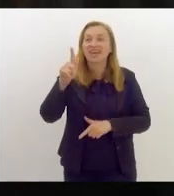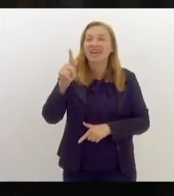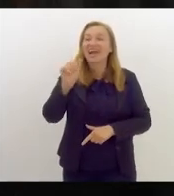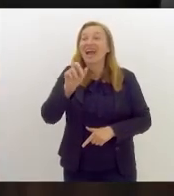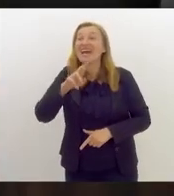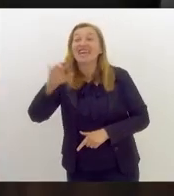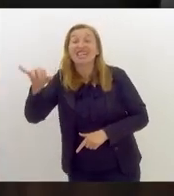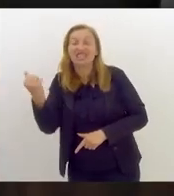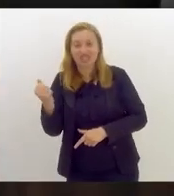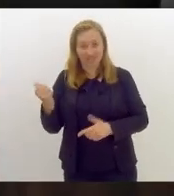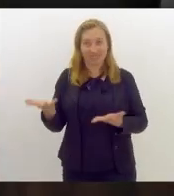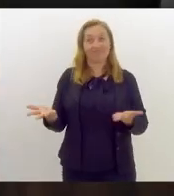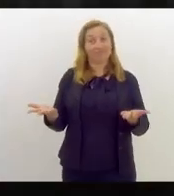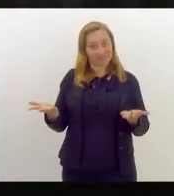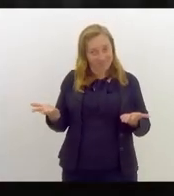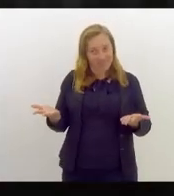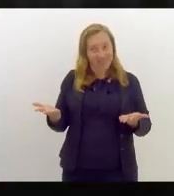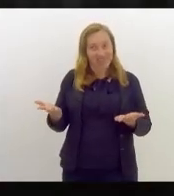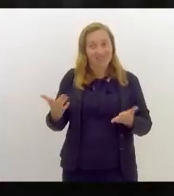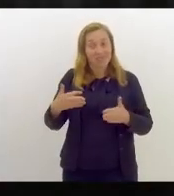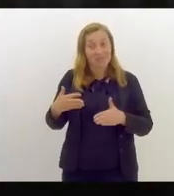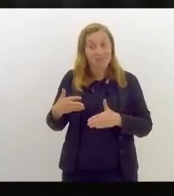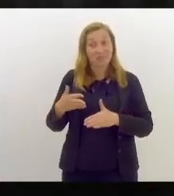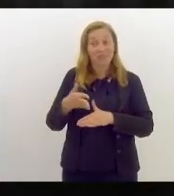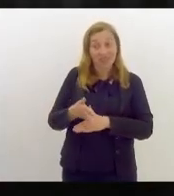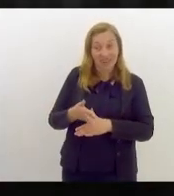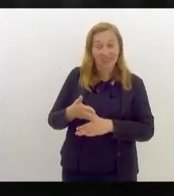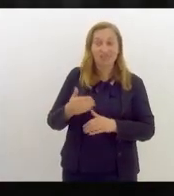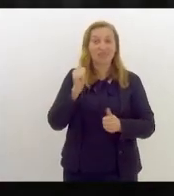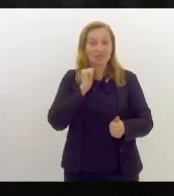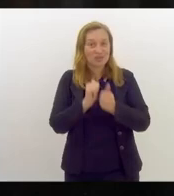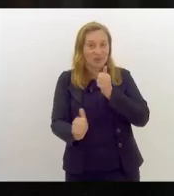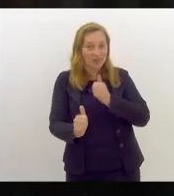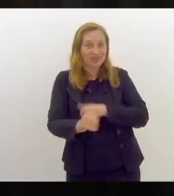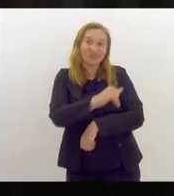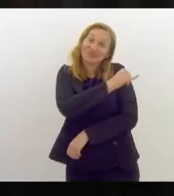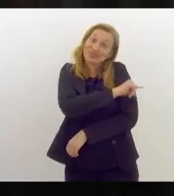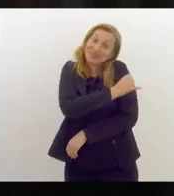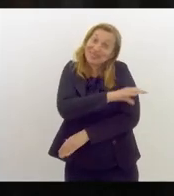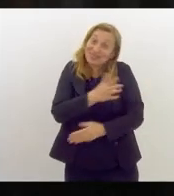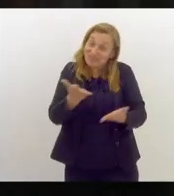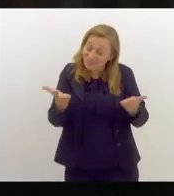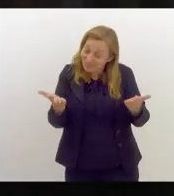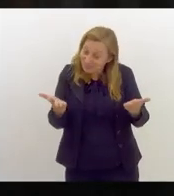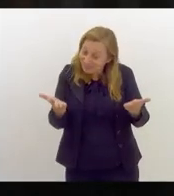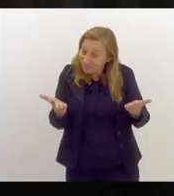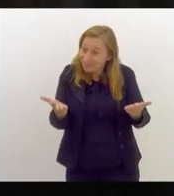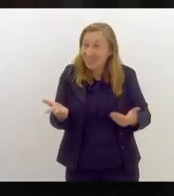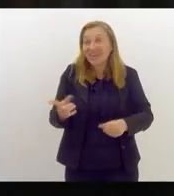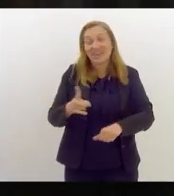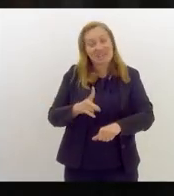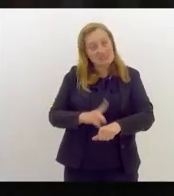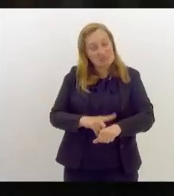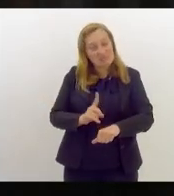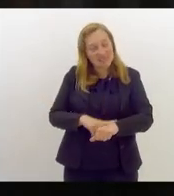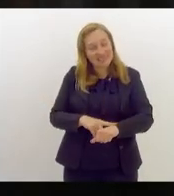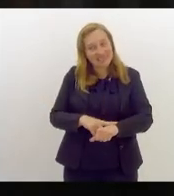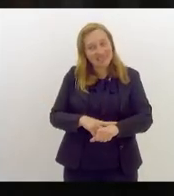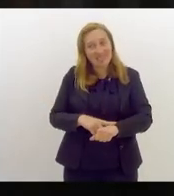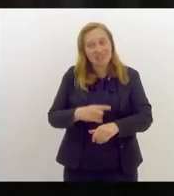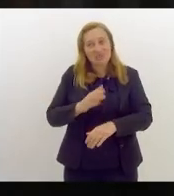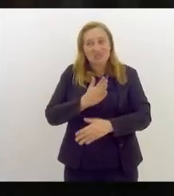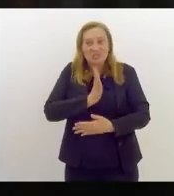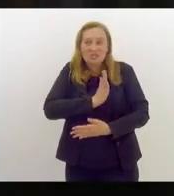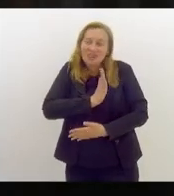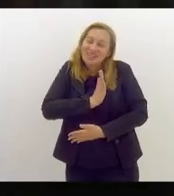Então essa foi a minha estreia no futebol do Rio de Janeiro mas desde aquele momento o coração